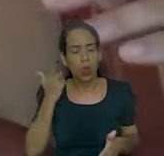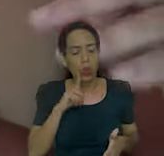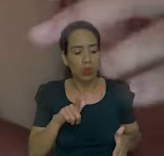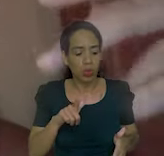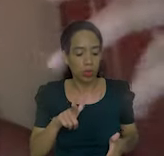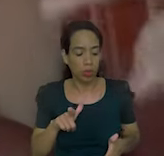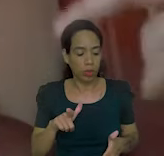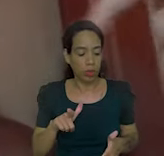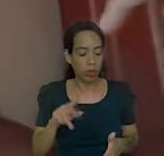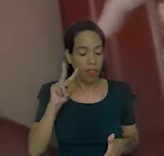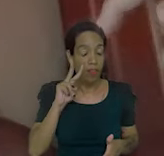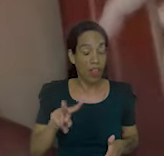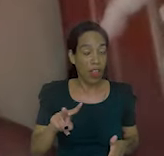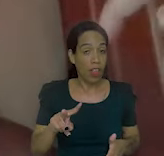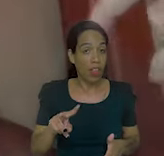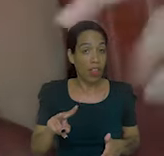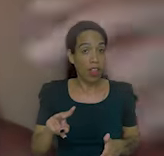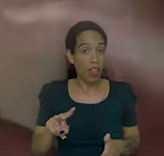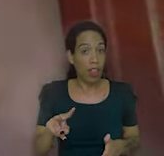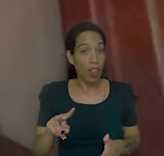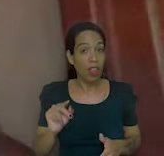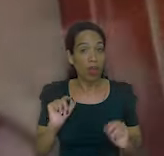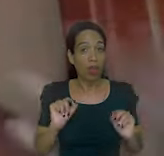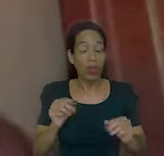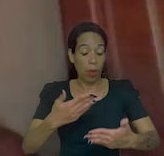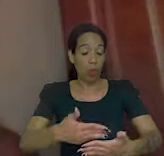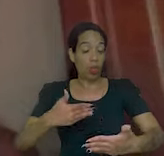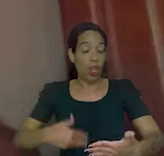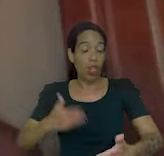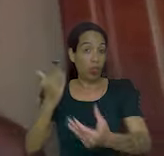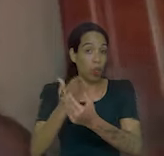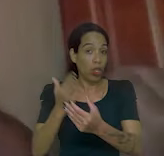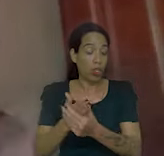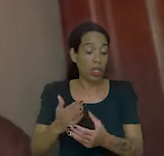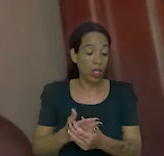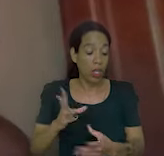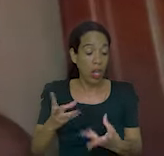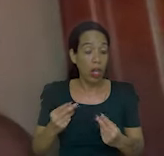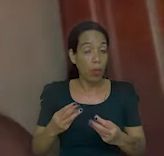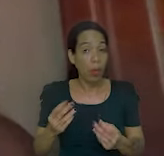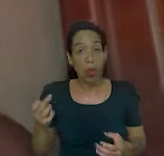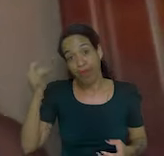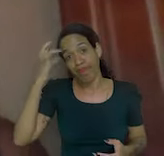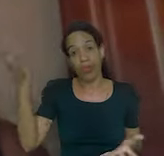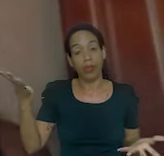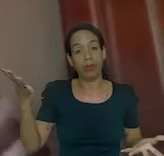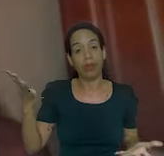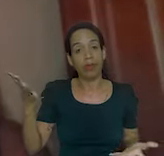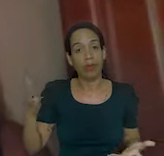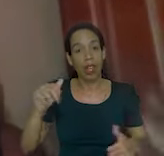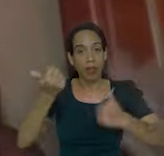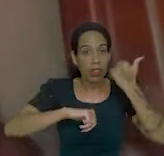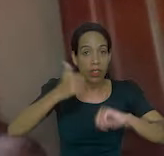consiga verificar a lide sociológica, né, o que vem por trás daquele processo. Então, ele veio muito prático, tanto